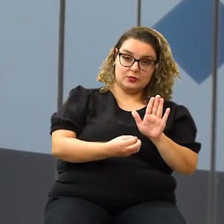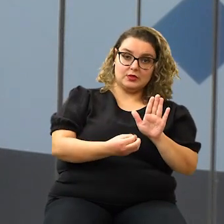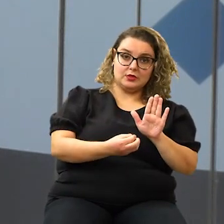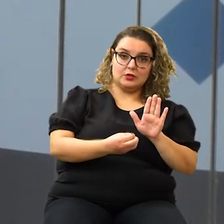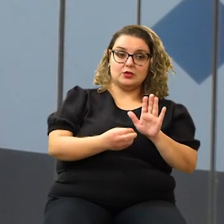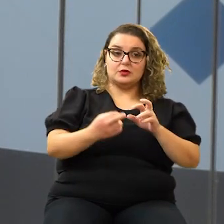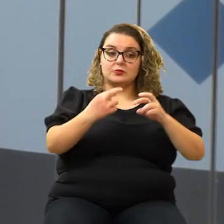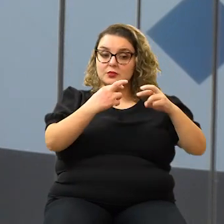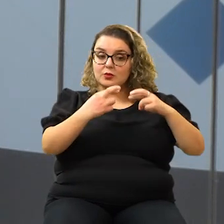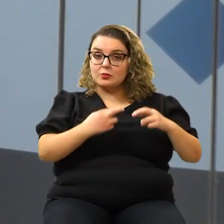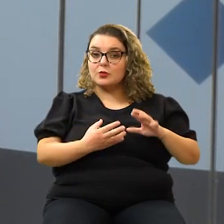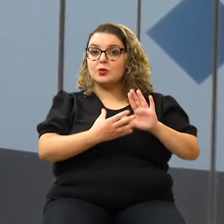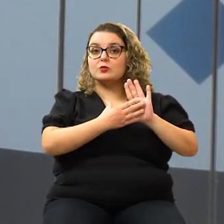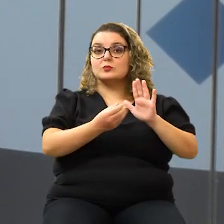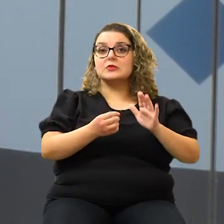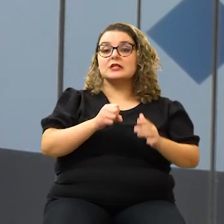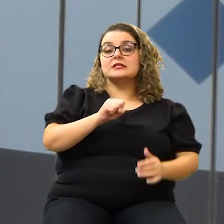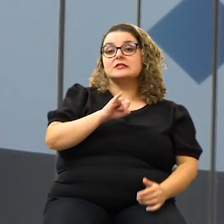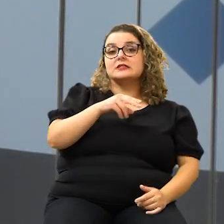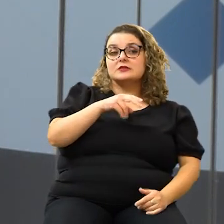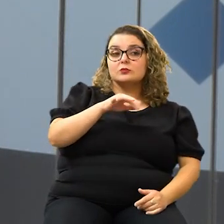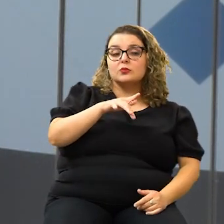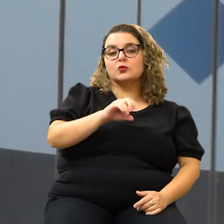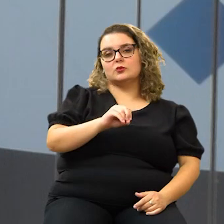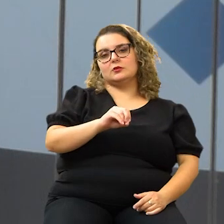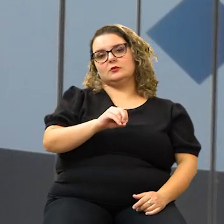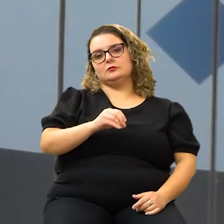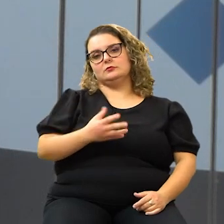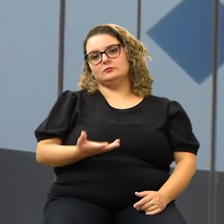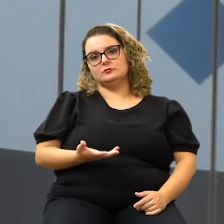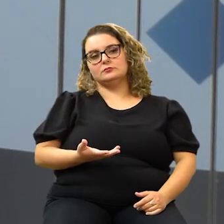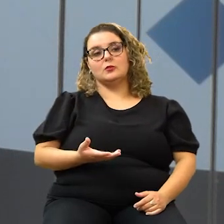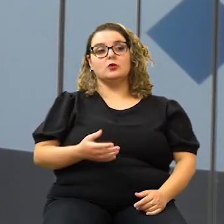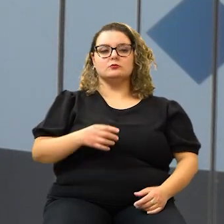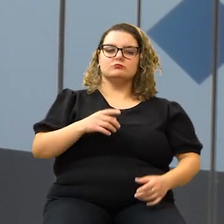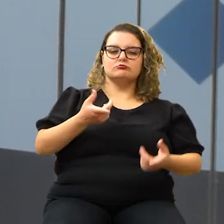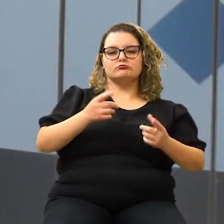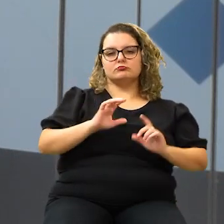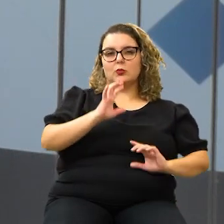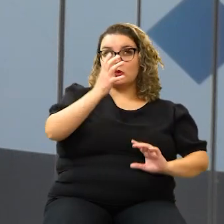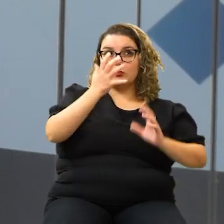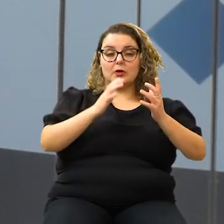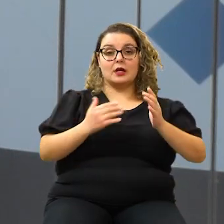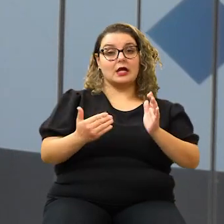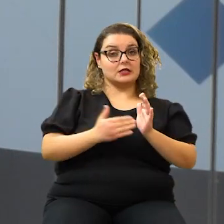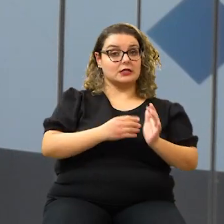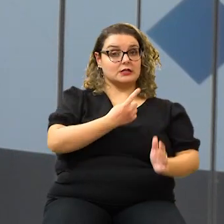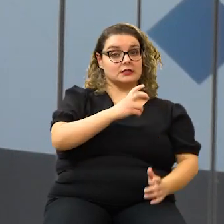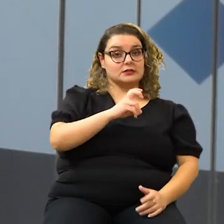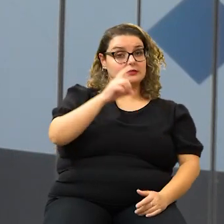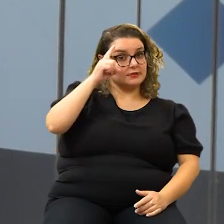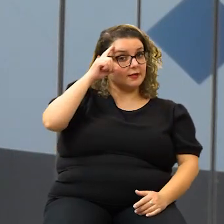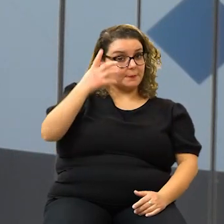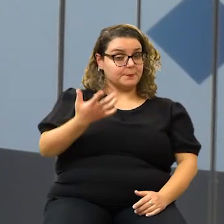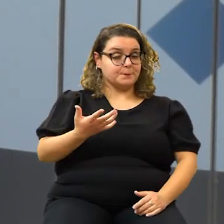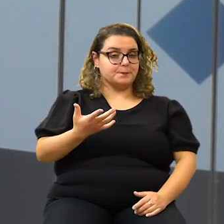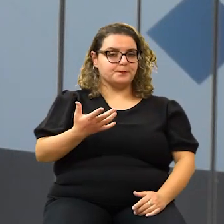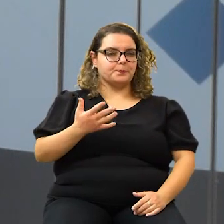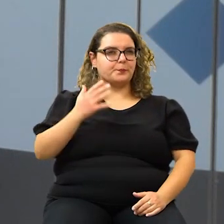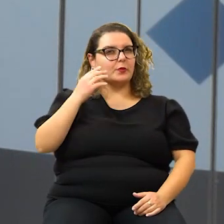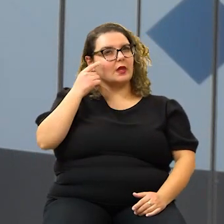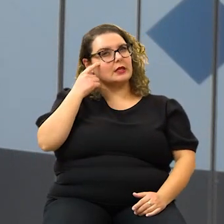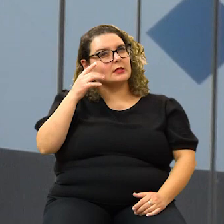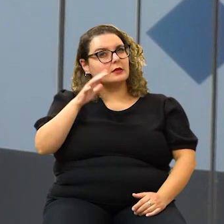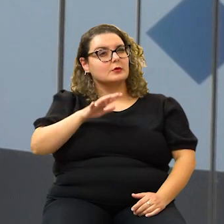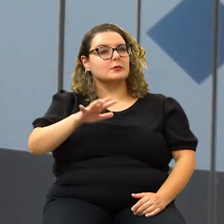os modelos que simulam os cenários, né, numa escala de tempo que é até 15 dias, né? Então a gente tem